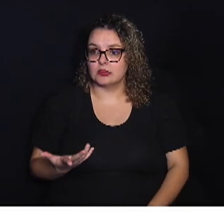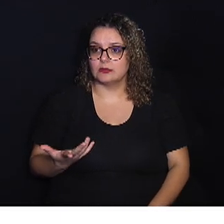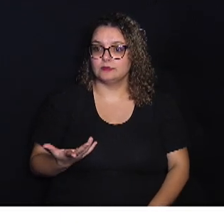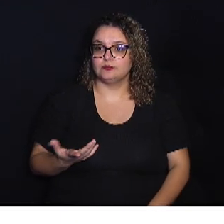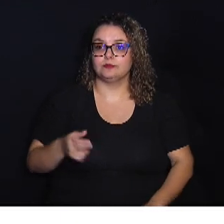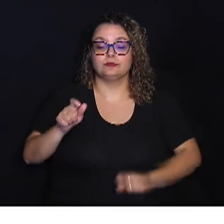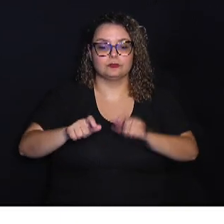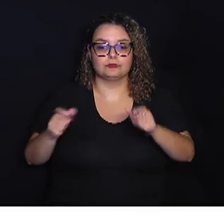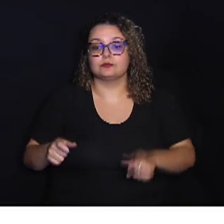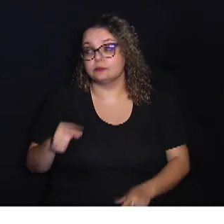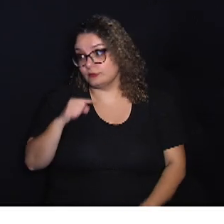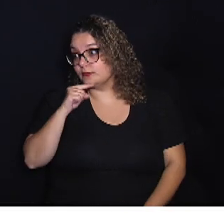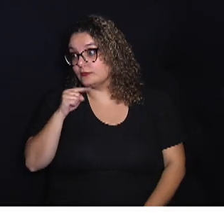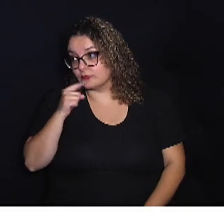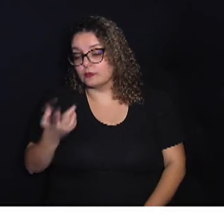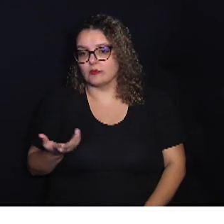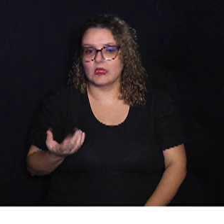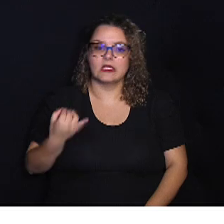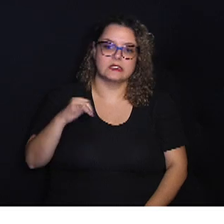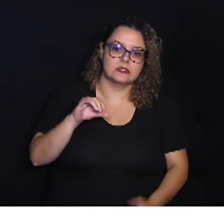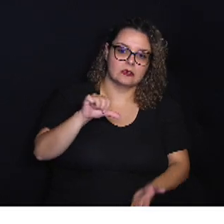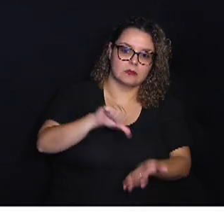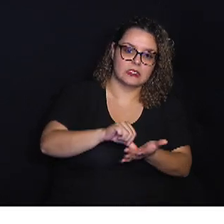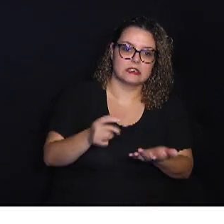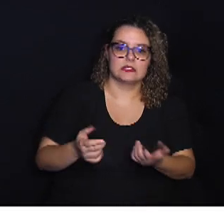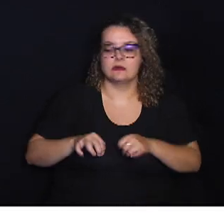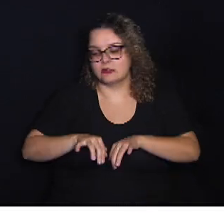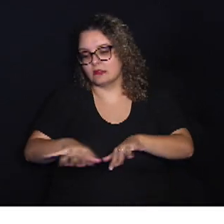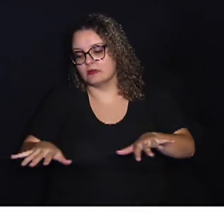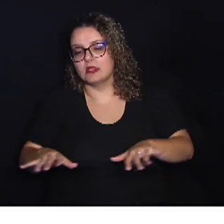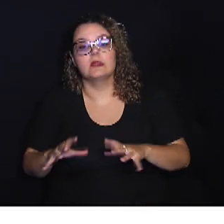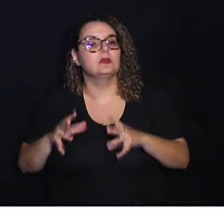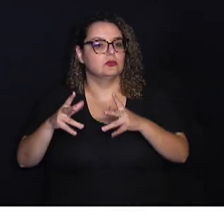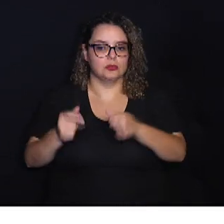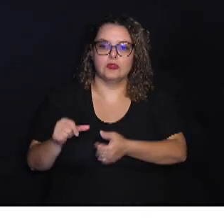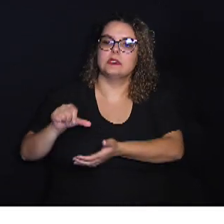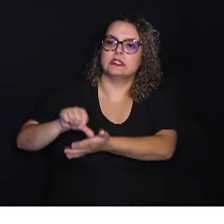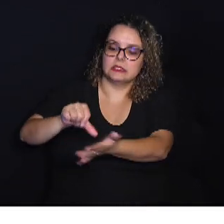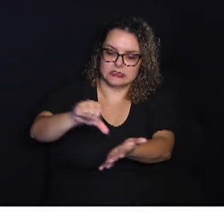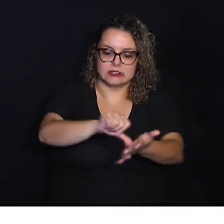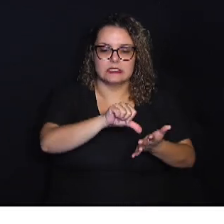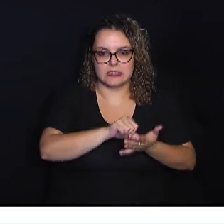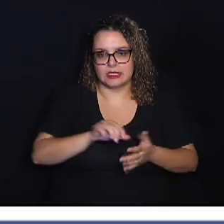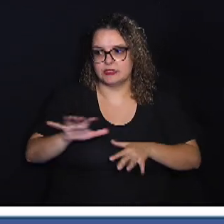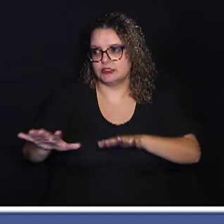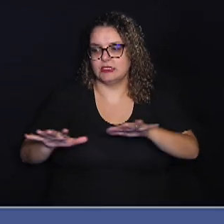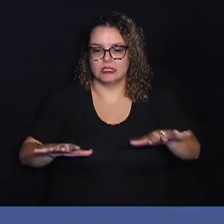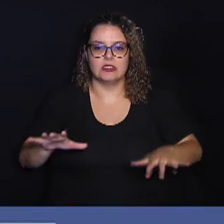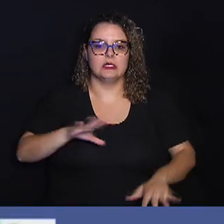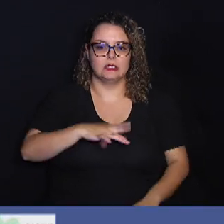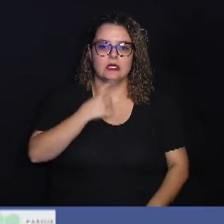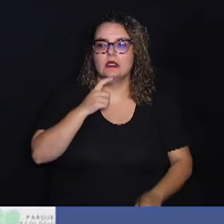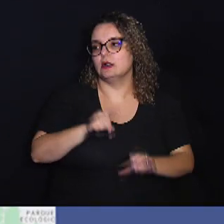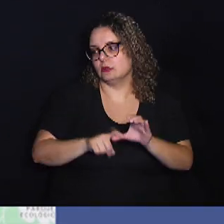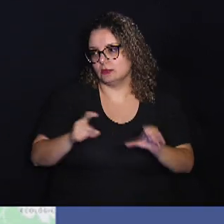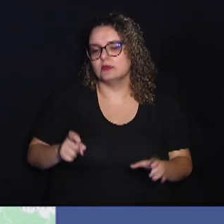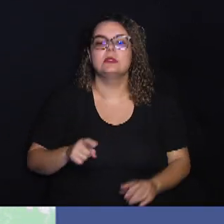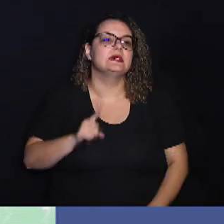pessoas têm essa dúvida, Sim. Se é uma sede, várias filiais, não, todas são sedes e são matriz, autônomas,